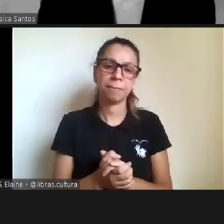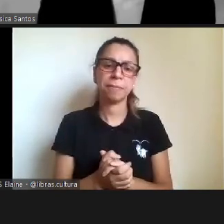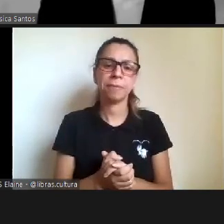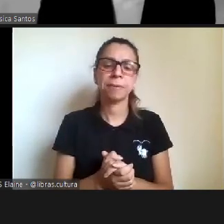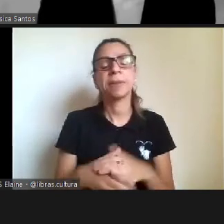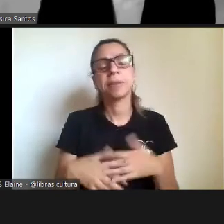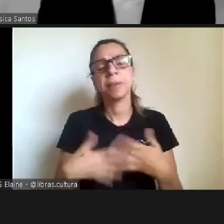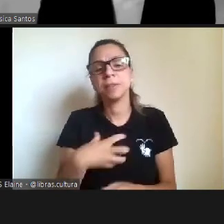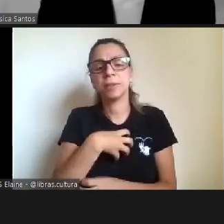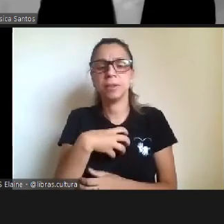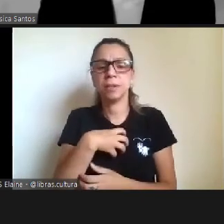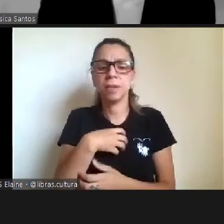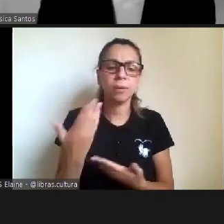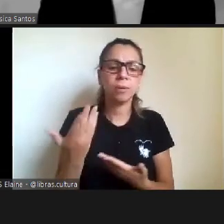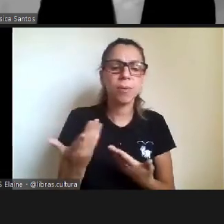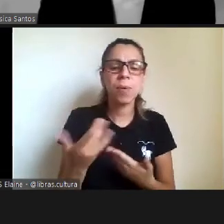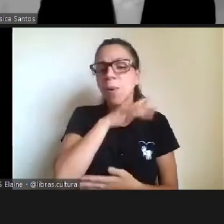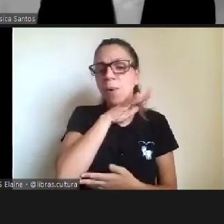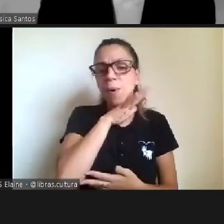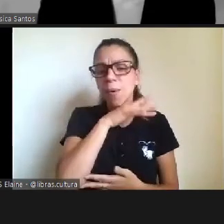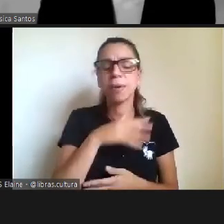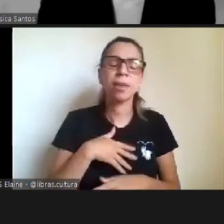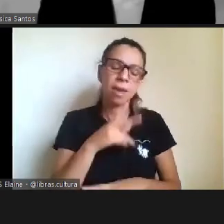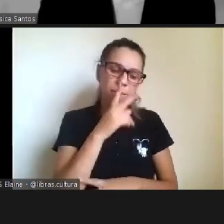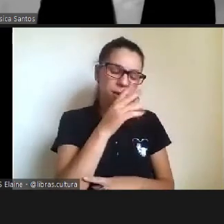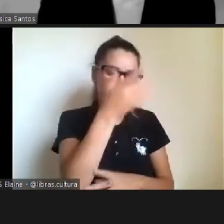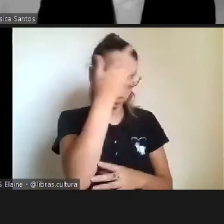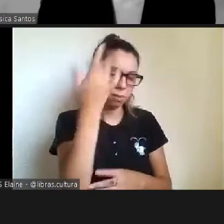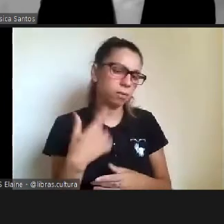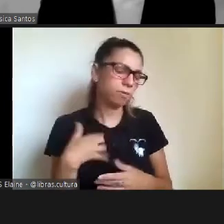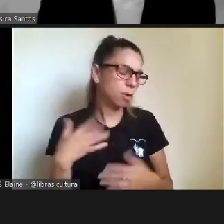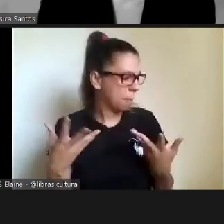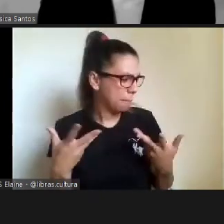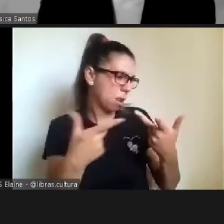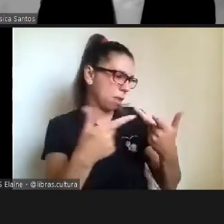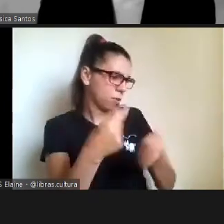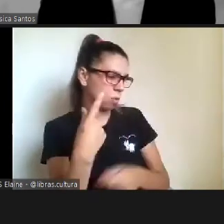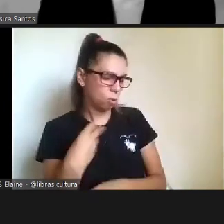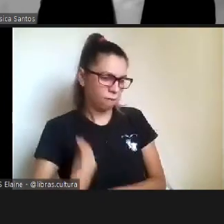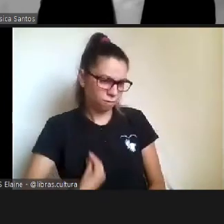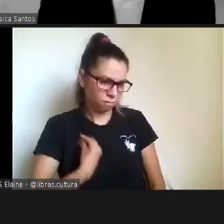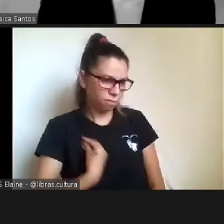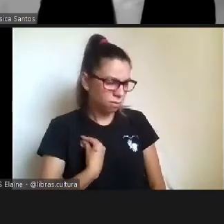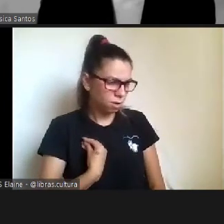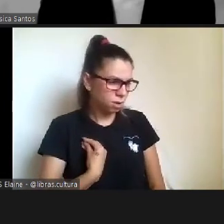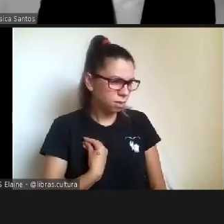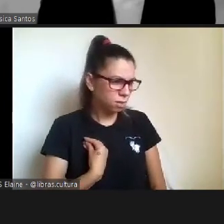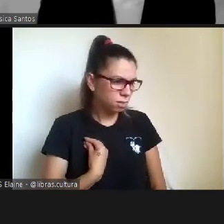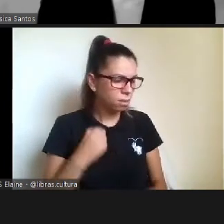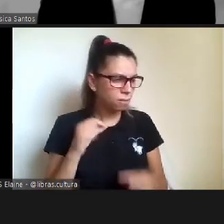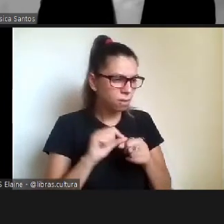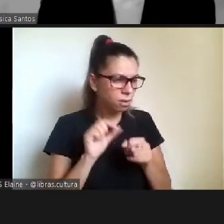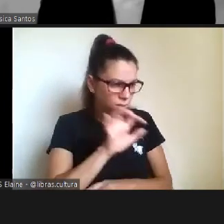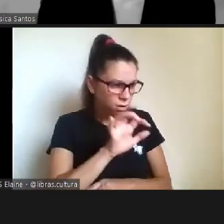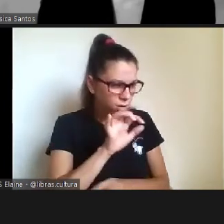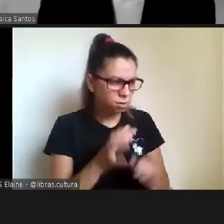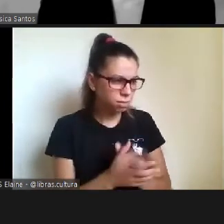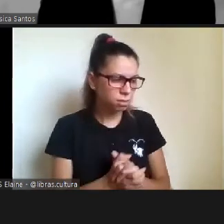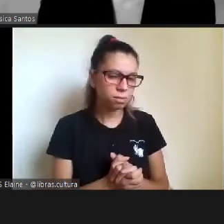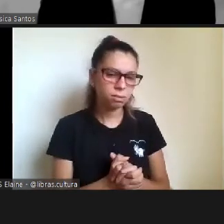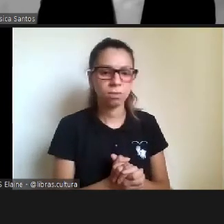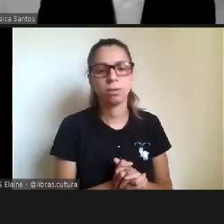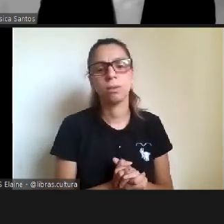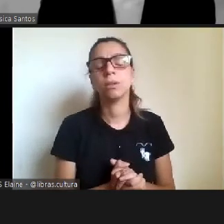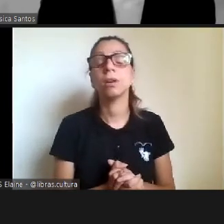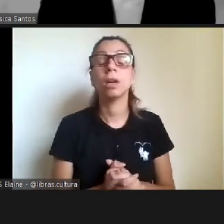Dessa forma negativa, e que possivelmente vai ficar chateado comigo. Porque você diz, poxa, eu fui tão maravilhoso na tua vida, mas só isso que eu fiz está mal. E você trata